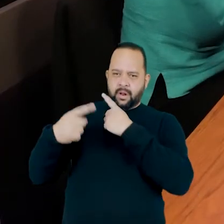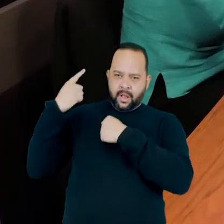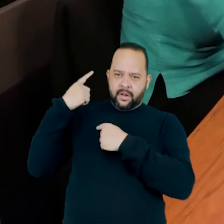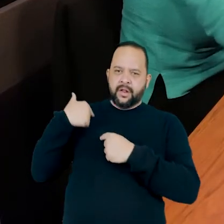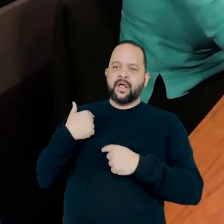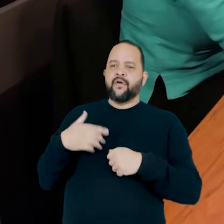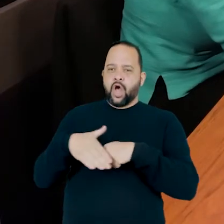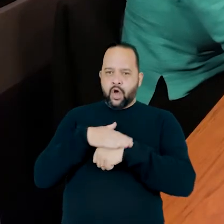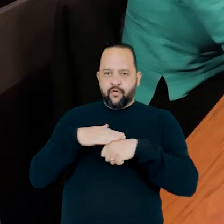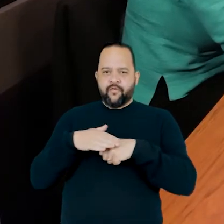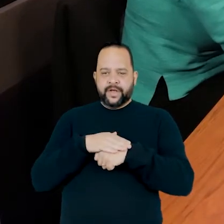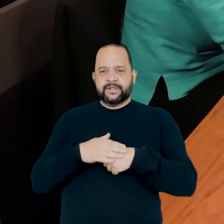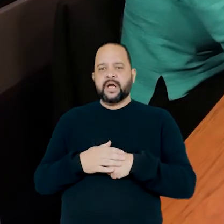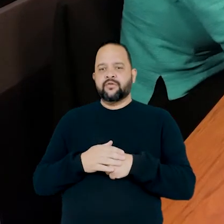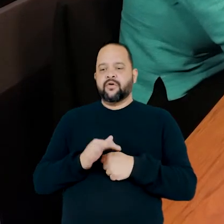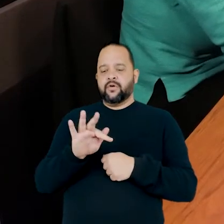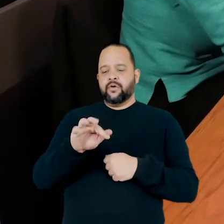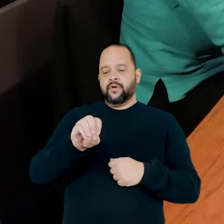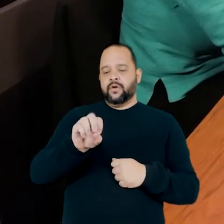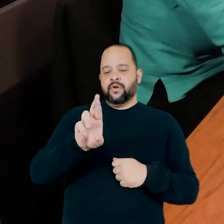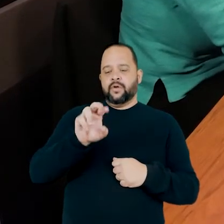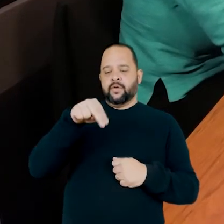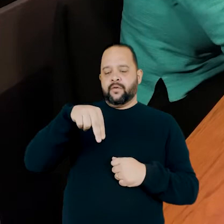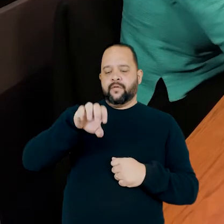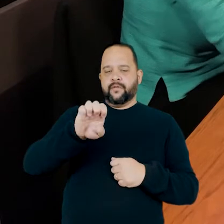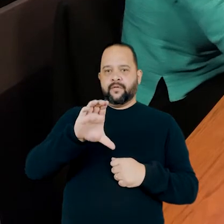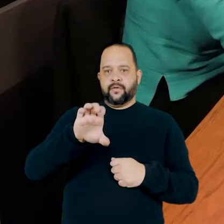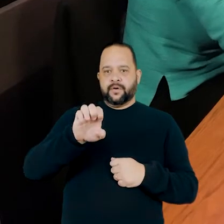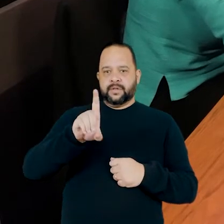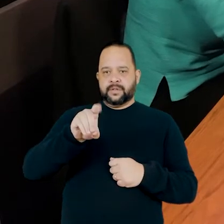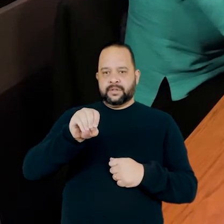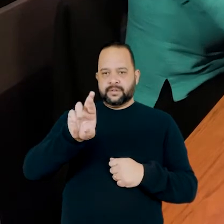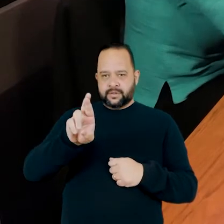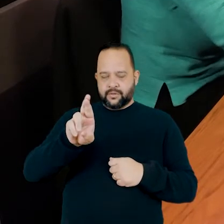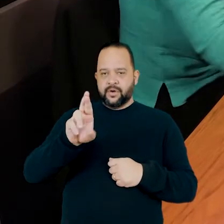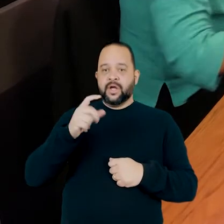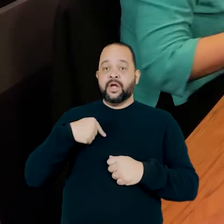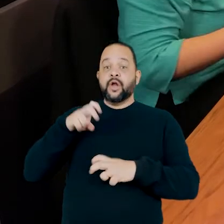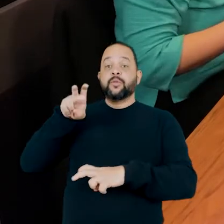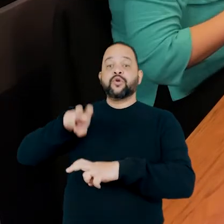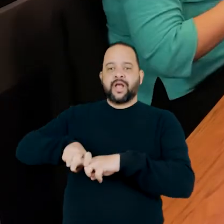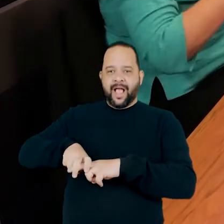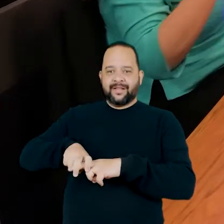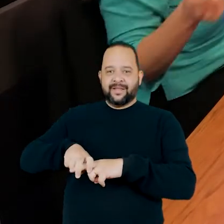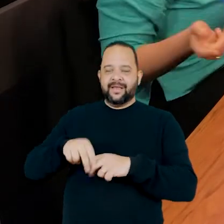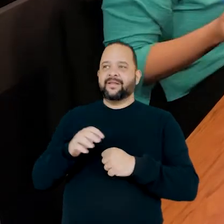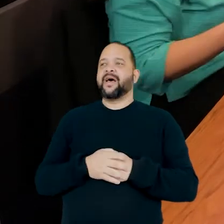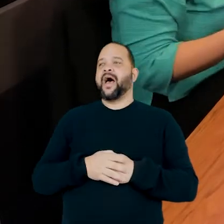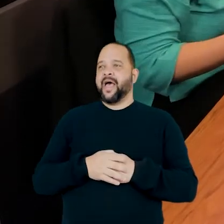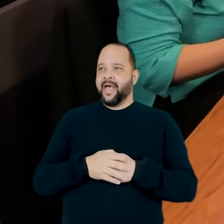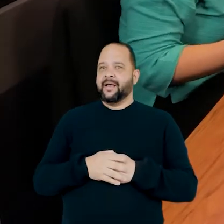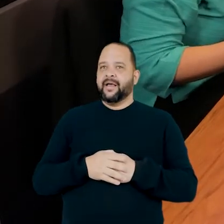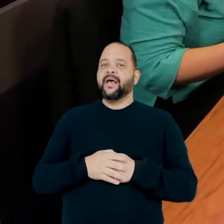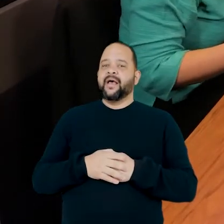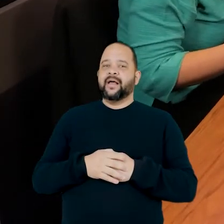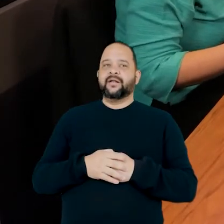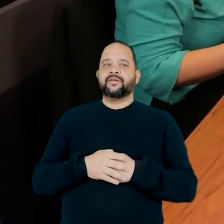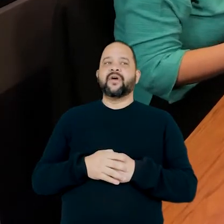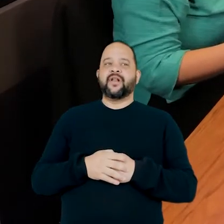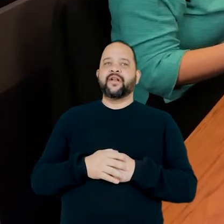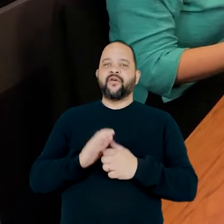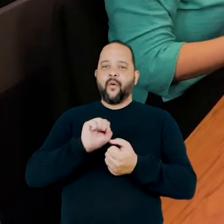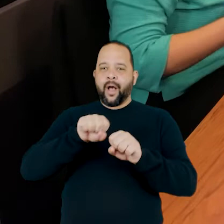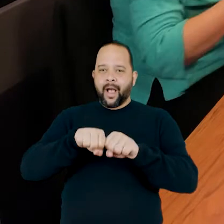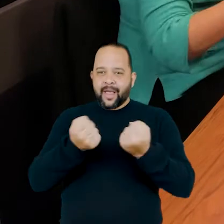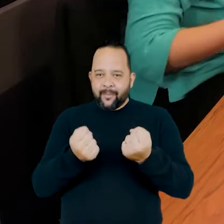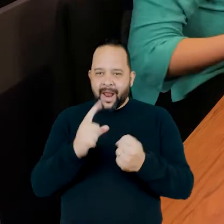fornecedor de cadeiras, né? Ah, essas cadeiras estão projetadas pra estragar depois de tantos anos. Eu, oi? Como assim,